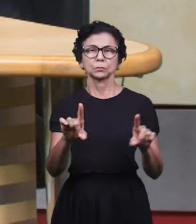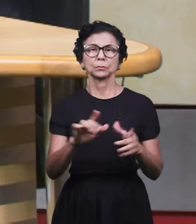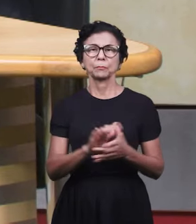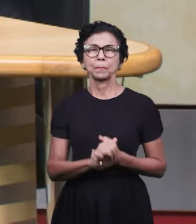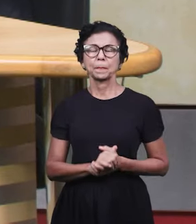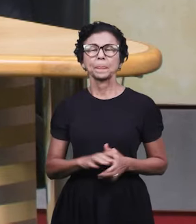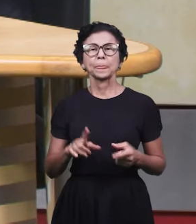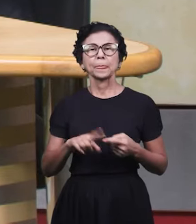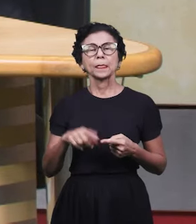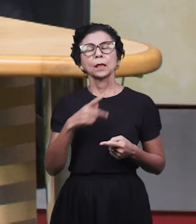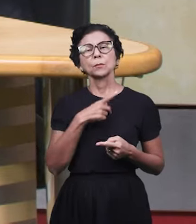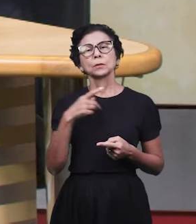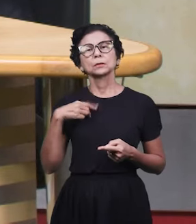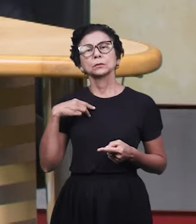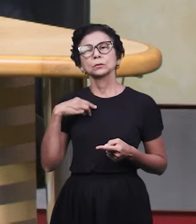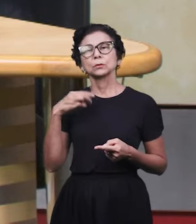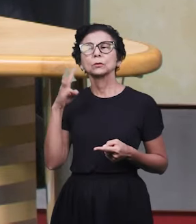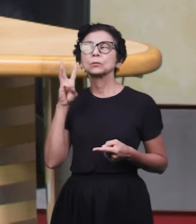Wallace Rossetti,